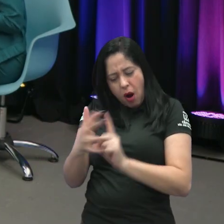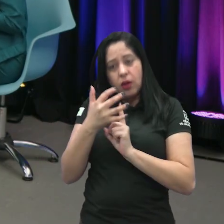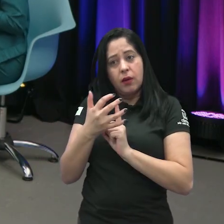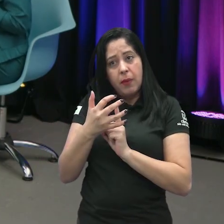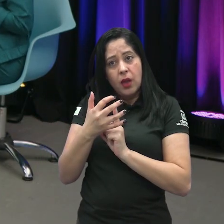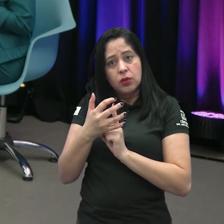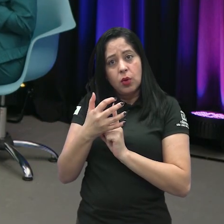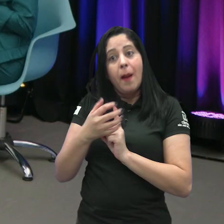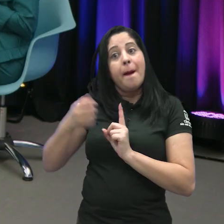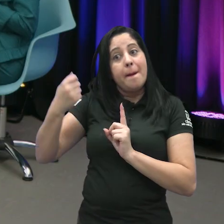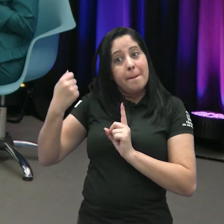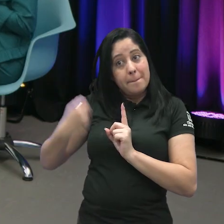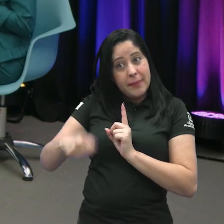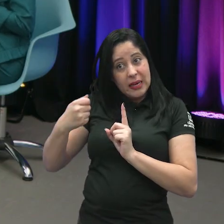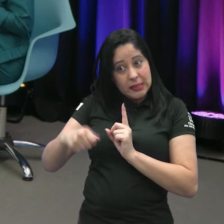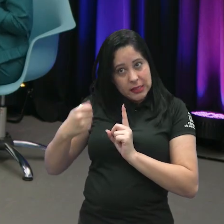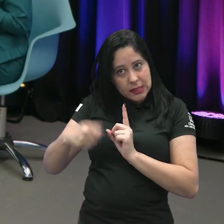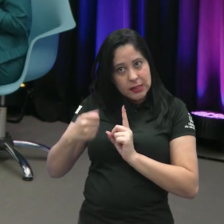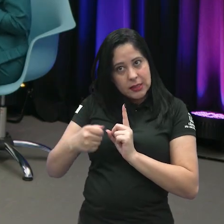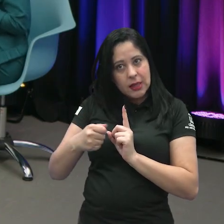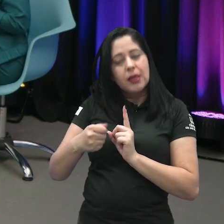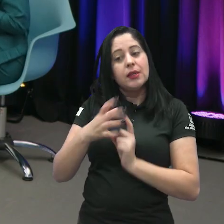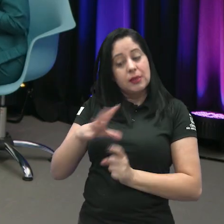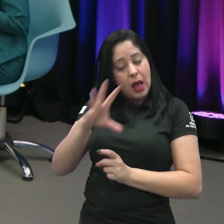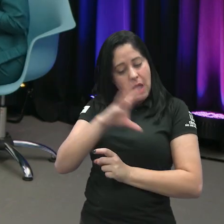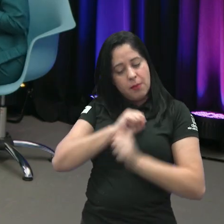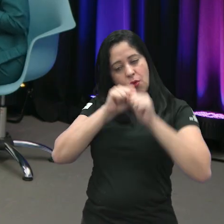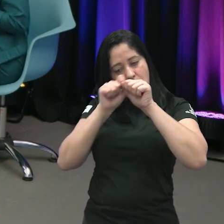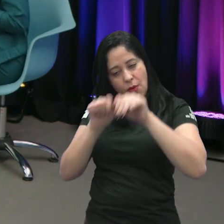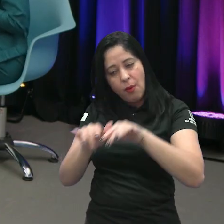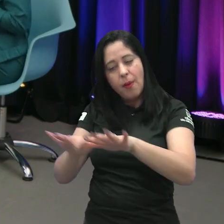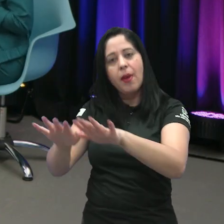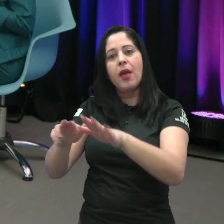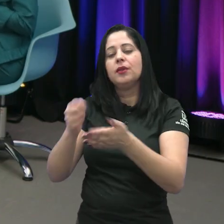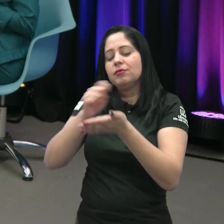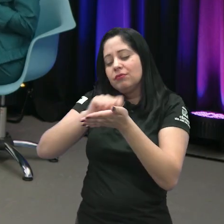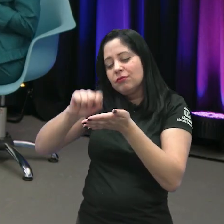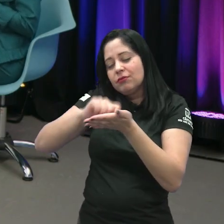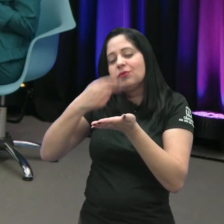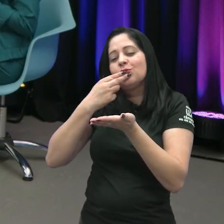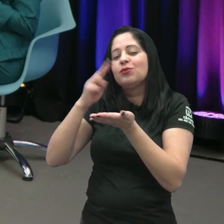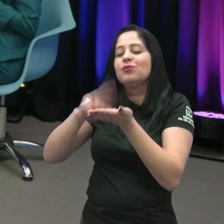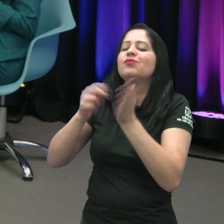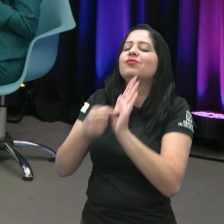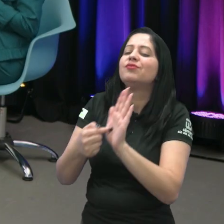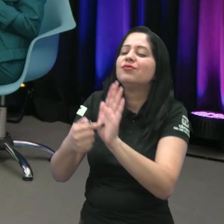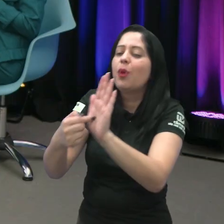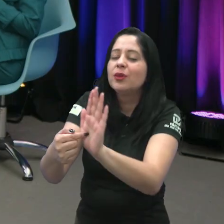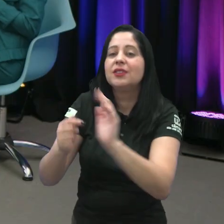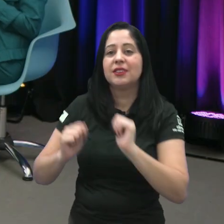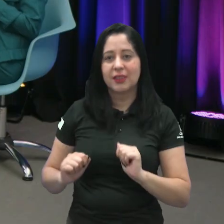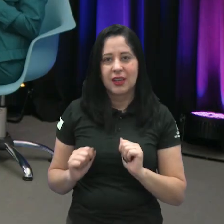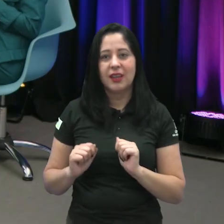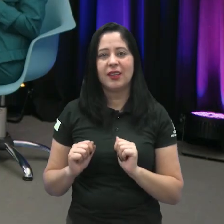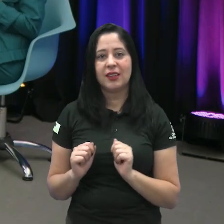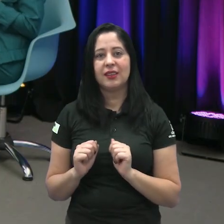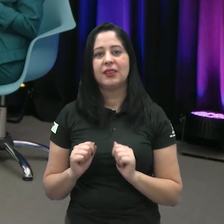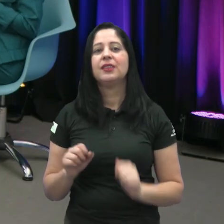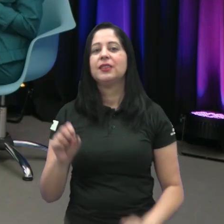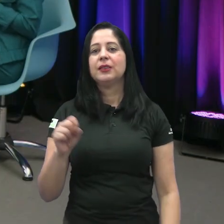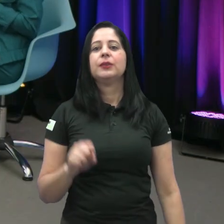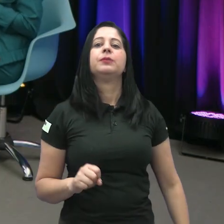acolhimento, você pode mandar um bilhetinho carinhoso. Exatamente. Entendeu? Fazer aquilo pelo outro, aquilo que você está querendo